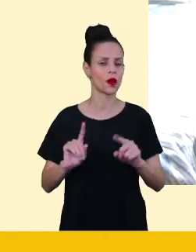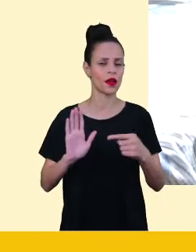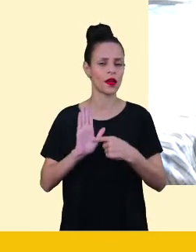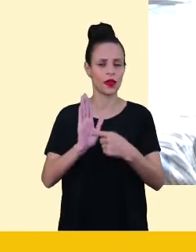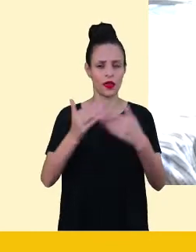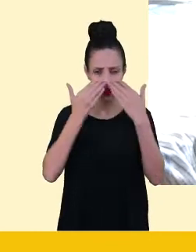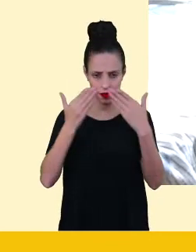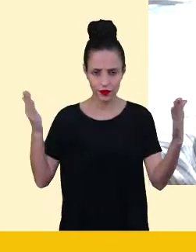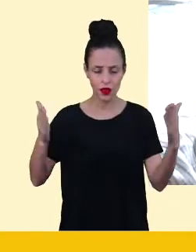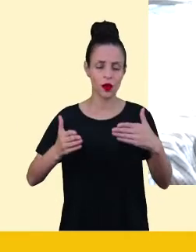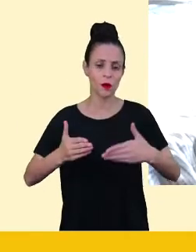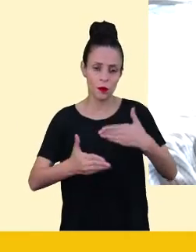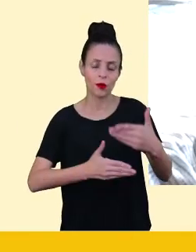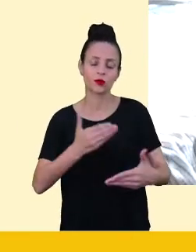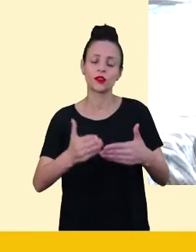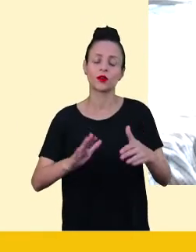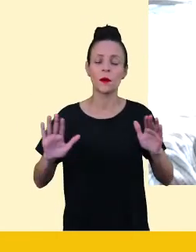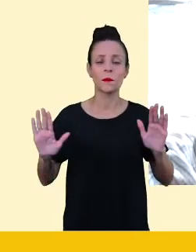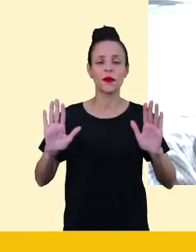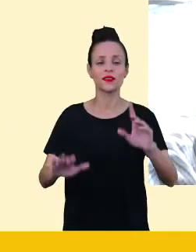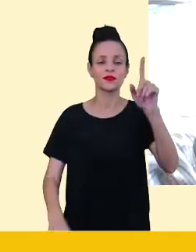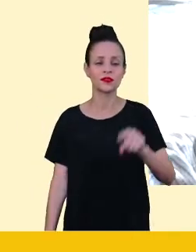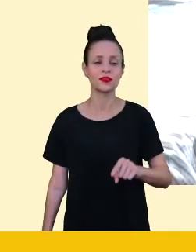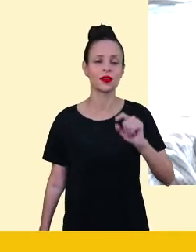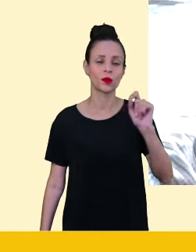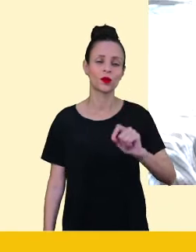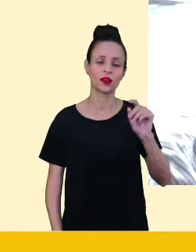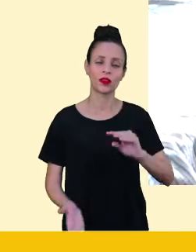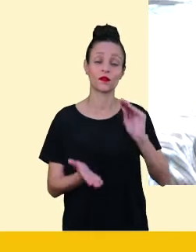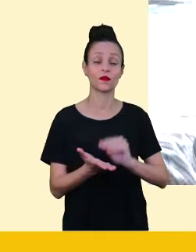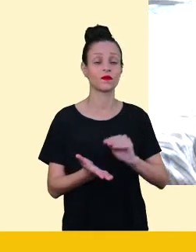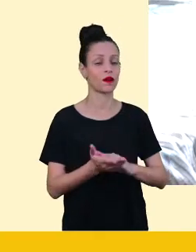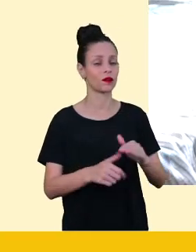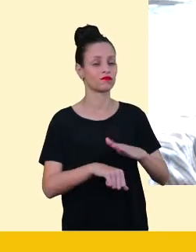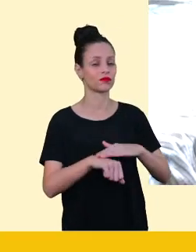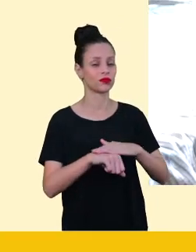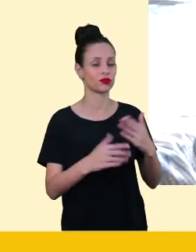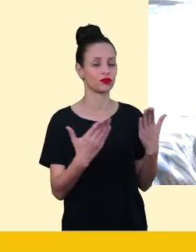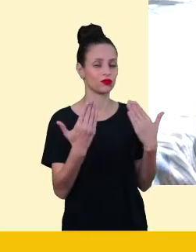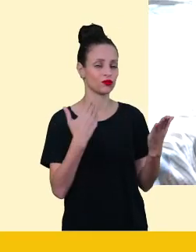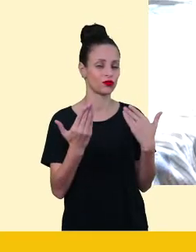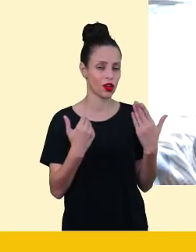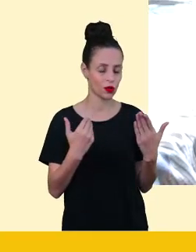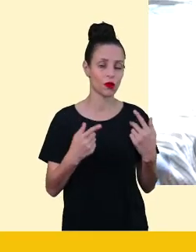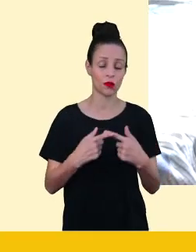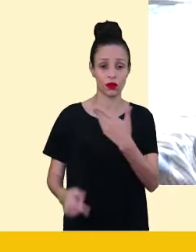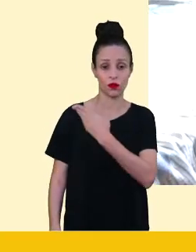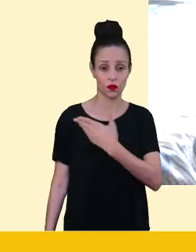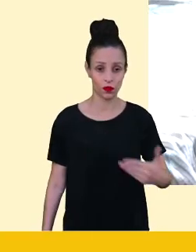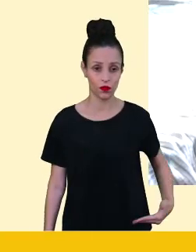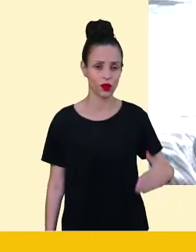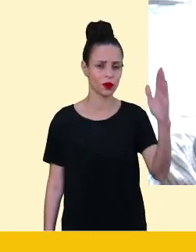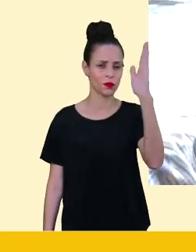não evidenciado no processo, que é uma coisa evidente, mas que é uma falta de diálogo. Assim,